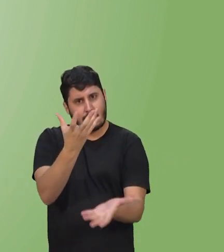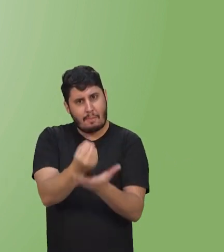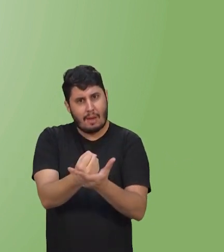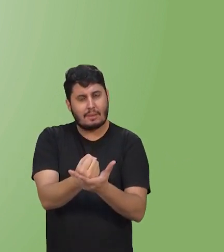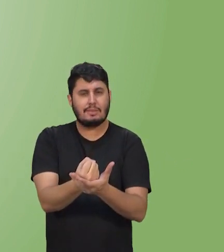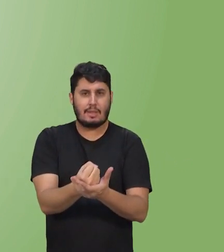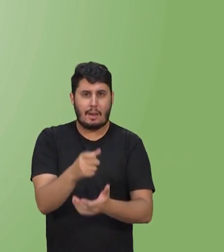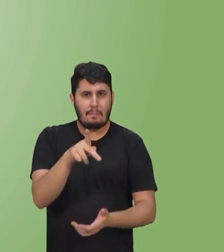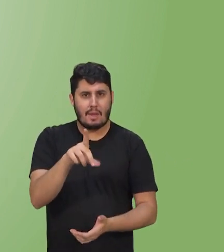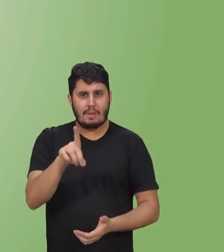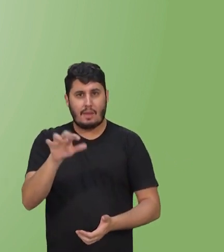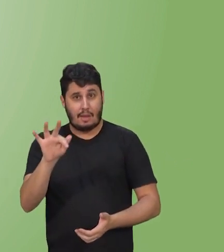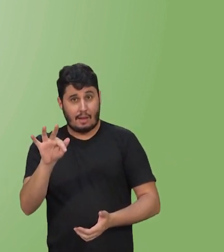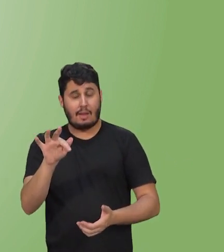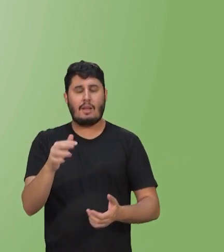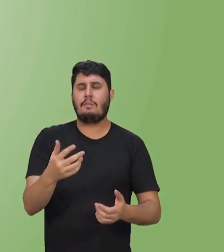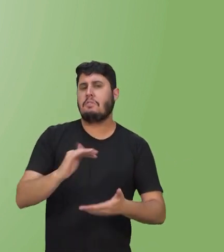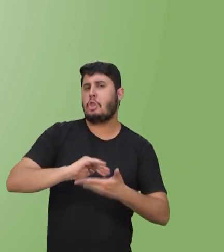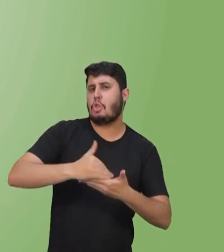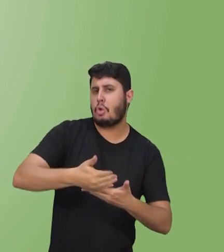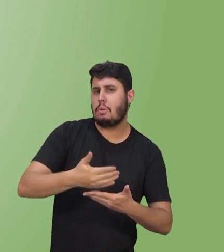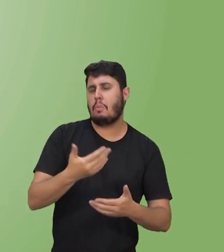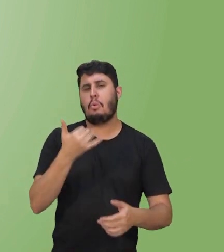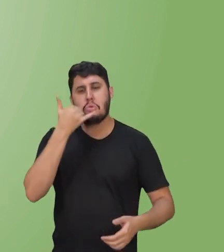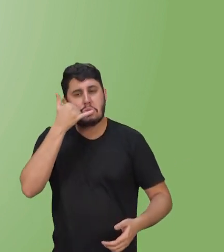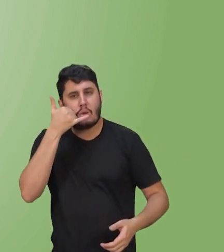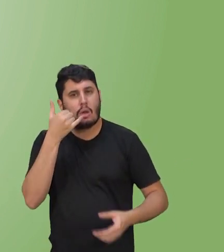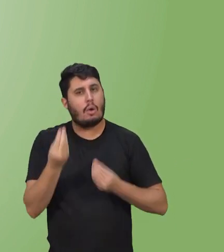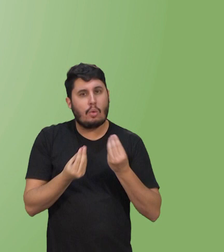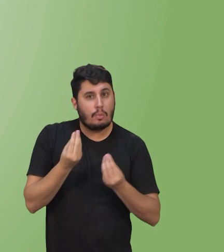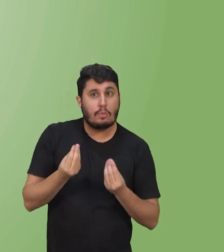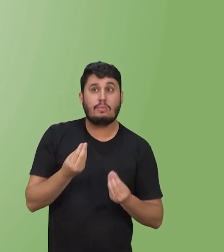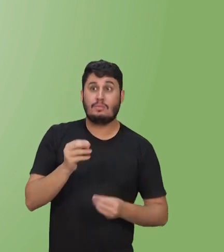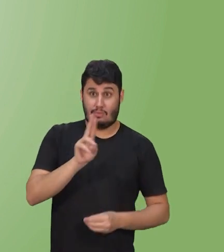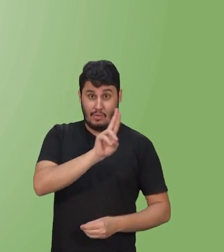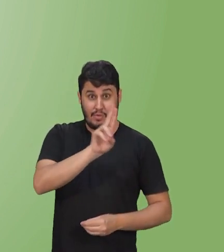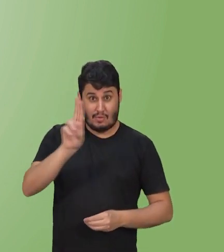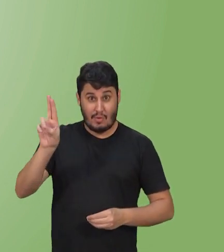seu dispositivo, no celular, no notebook, através desse link,